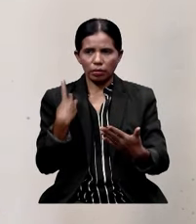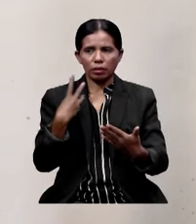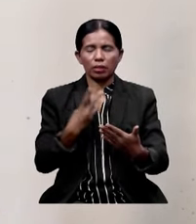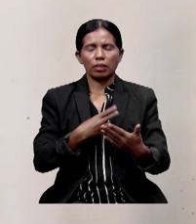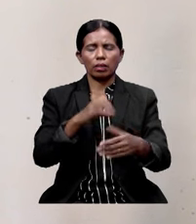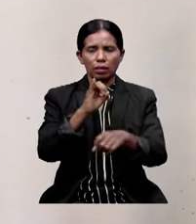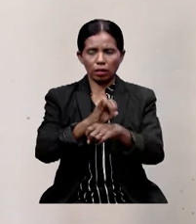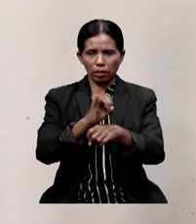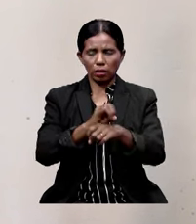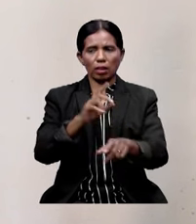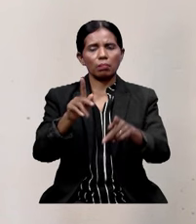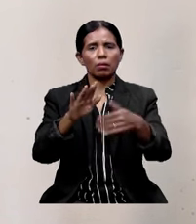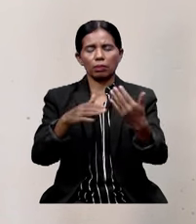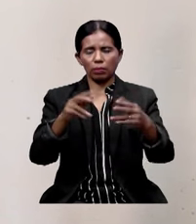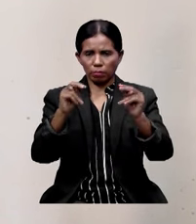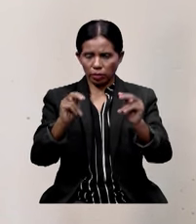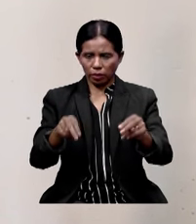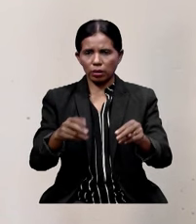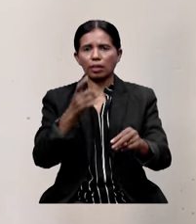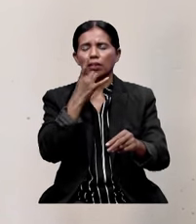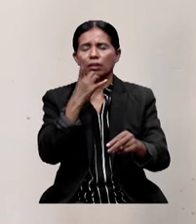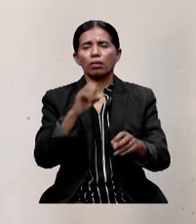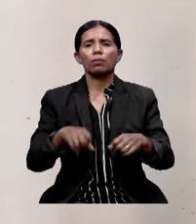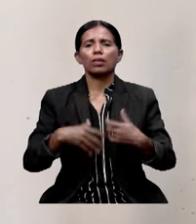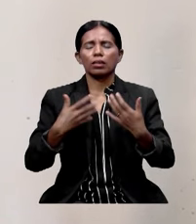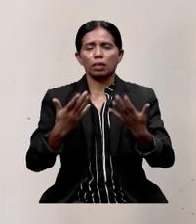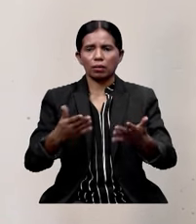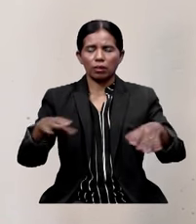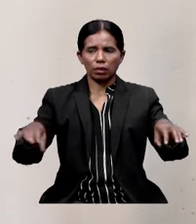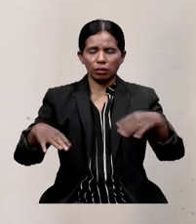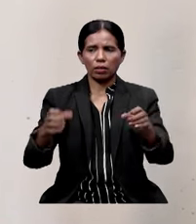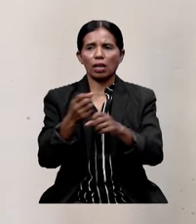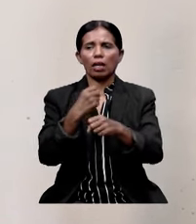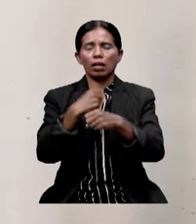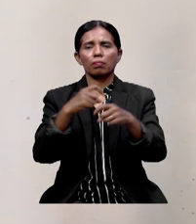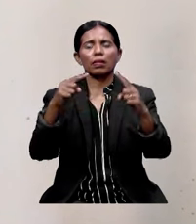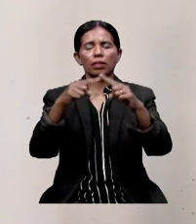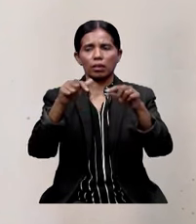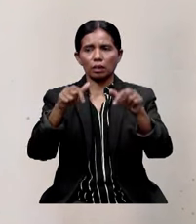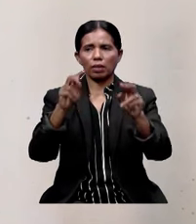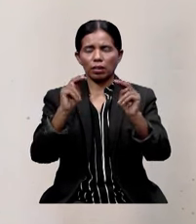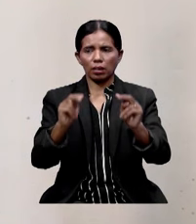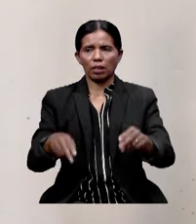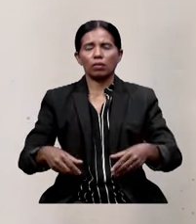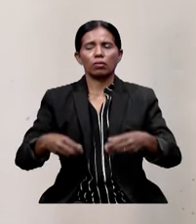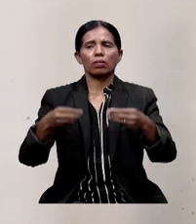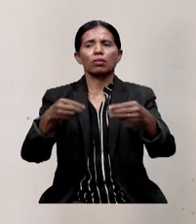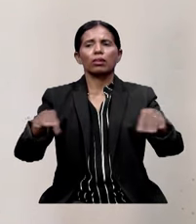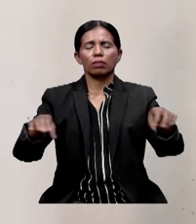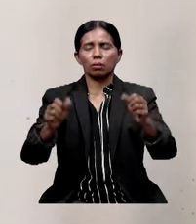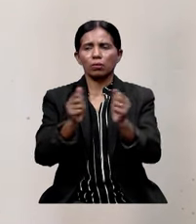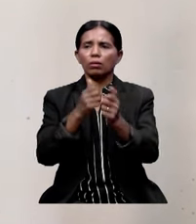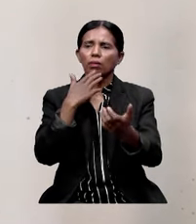buat siro toto ne persis ida ne. Agar wain sama servisu ida ne bema ka halo bai ida ne ne tengki desempenyo ni servisu ho